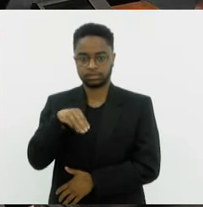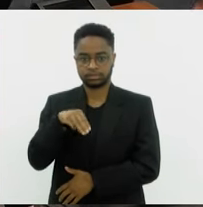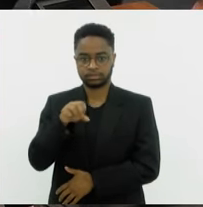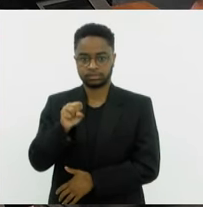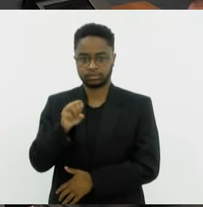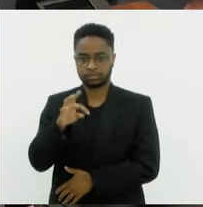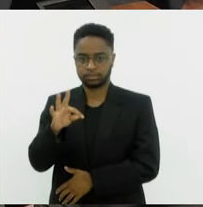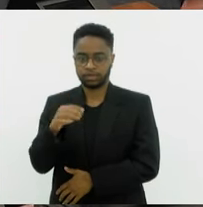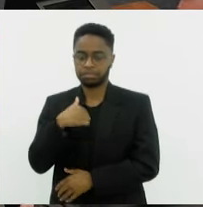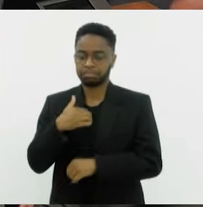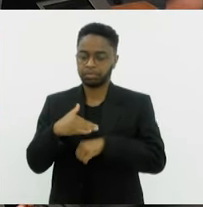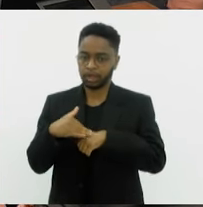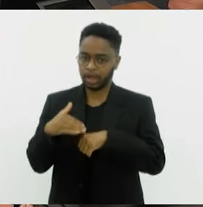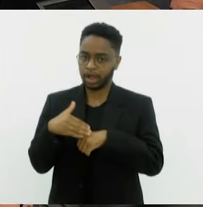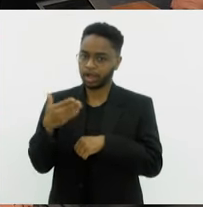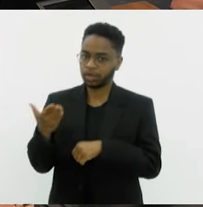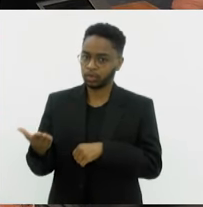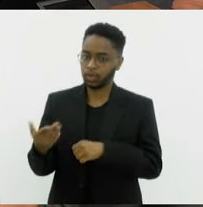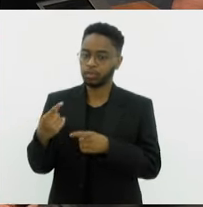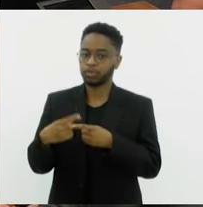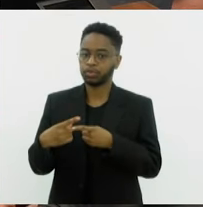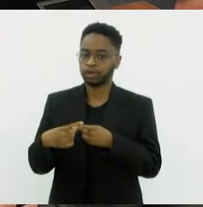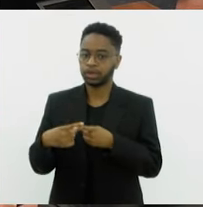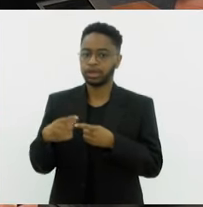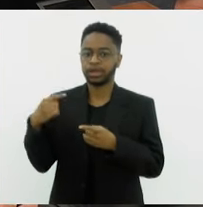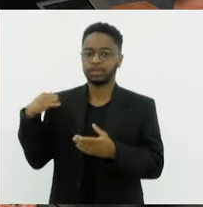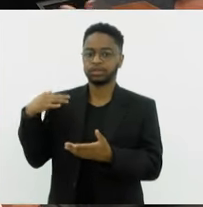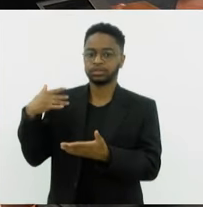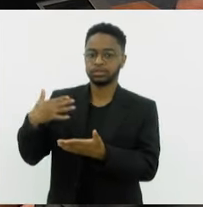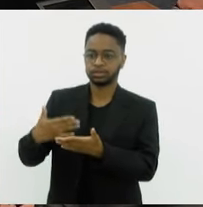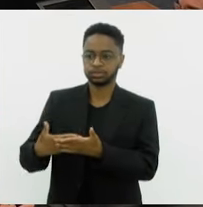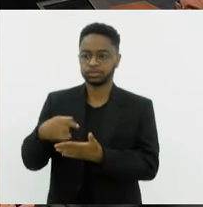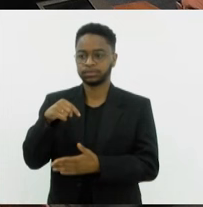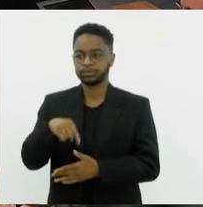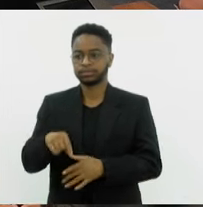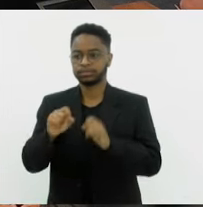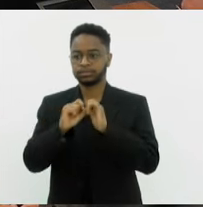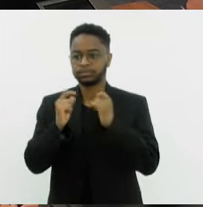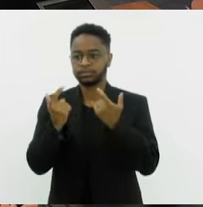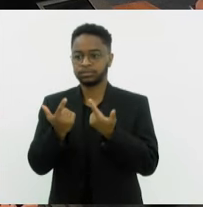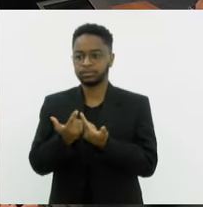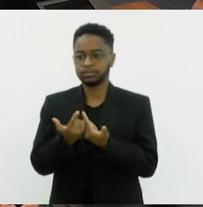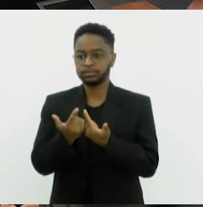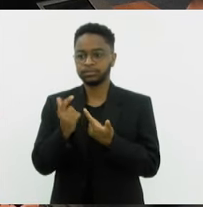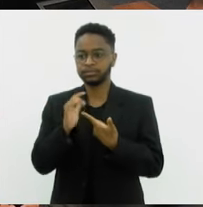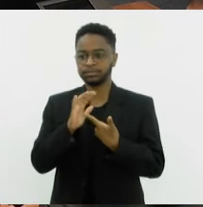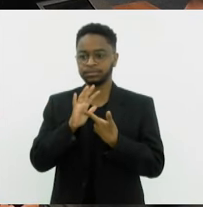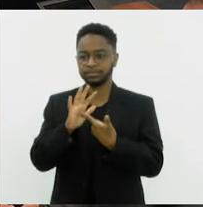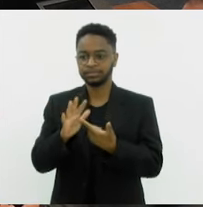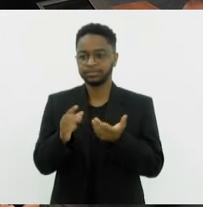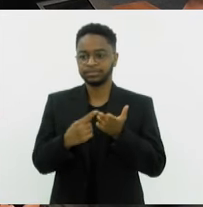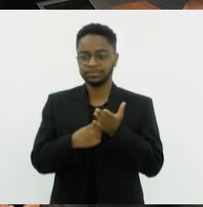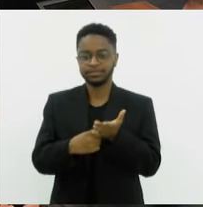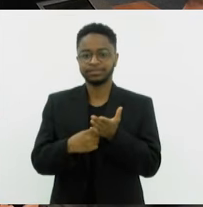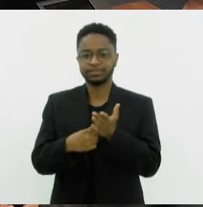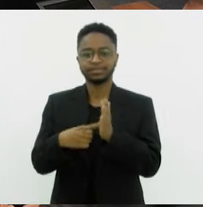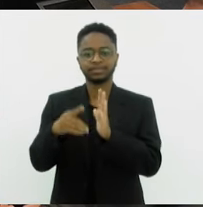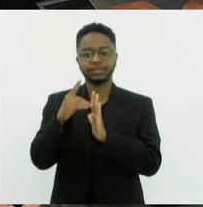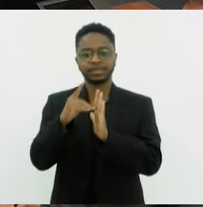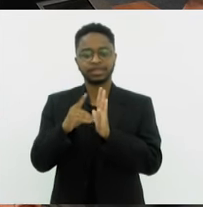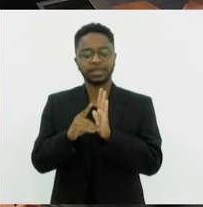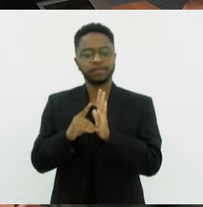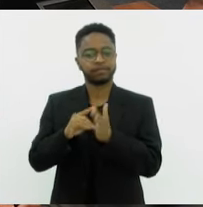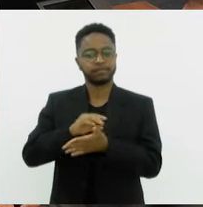enorme carinho, porque tem aqui na sua trajetória parlamentar marcada décadas e décadas de luta do